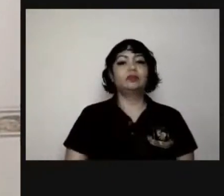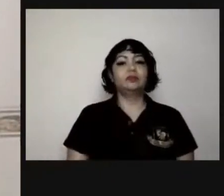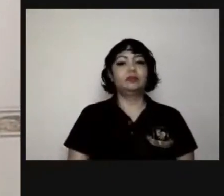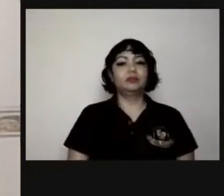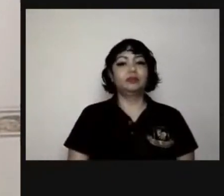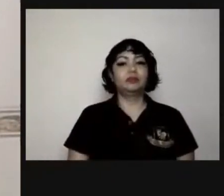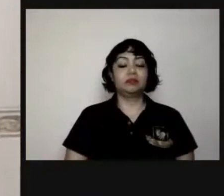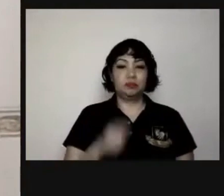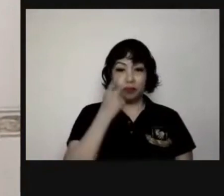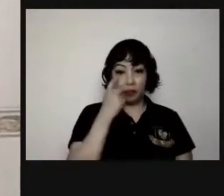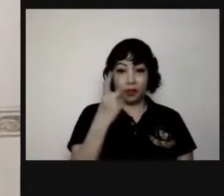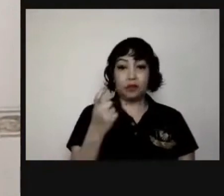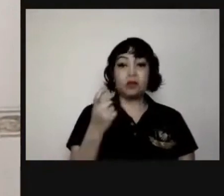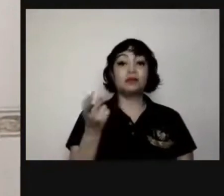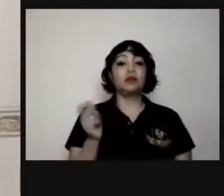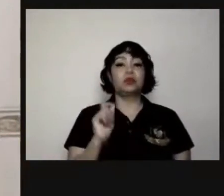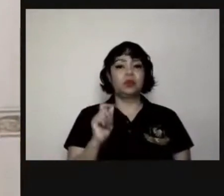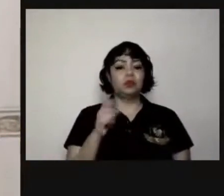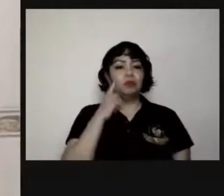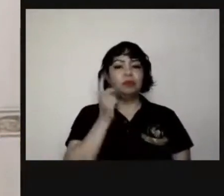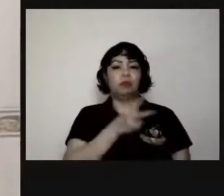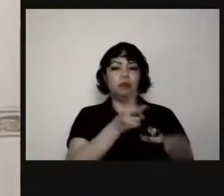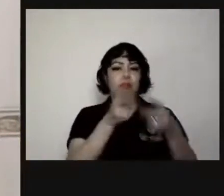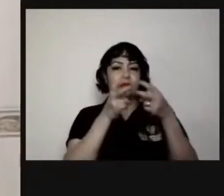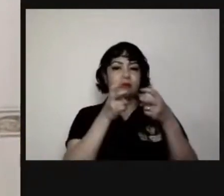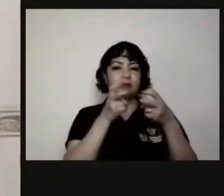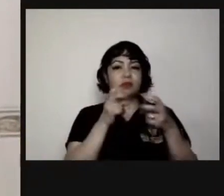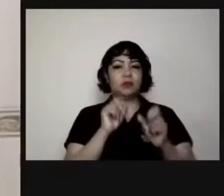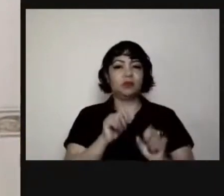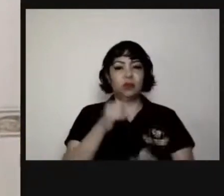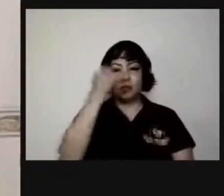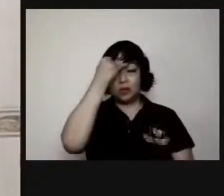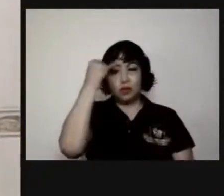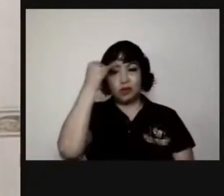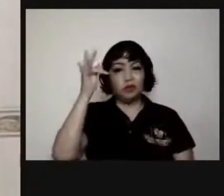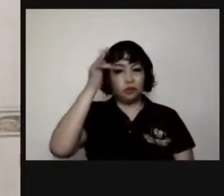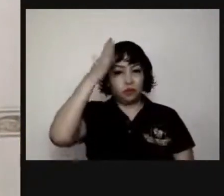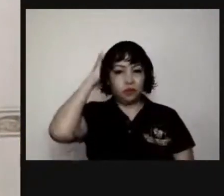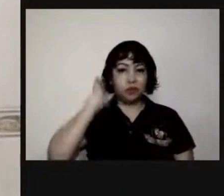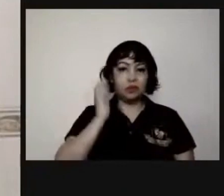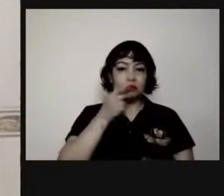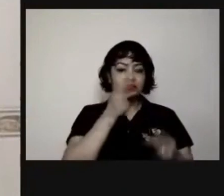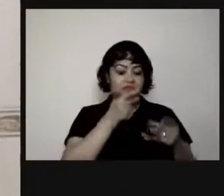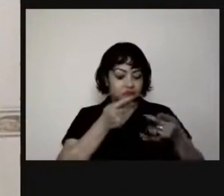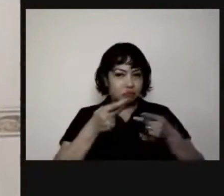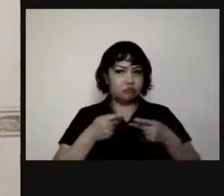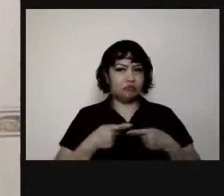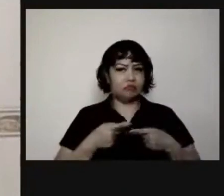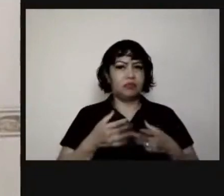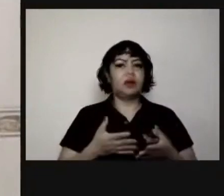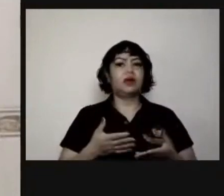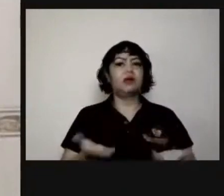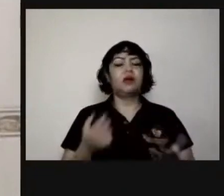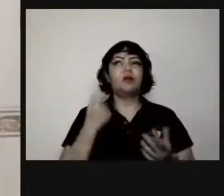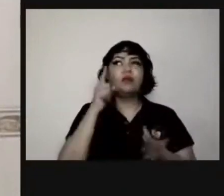é interessante notar que quando a Ivne e o Fernando me fizeram esse convite, eu fui pesquisar e